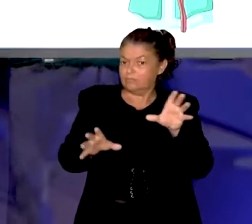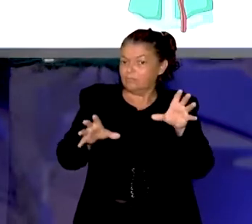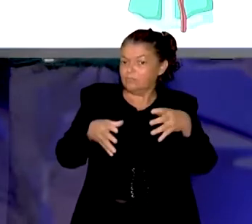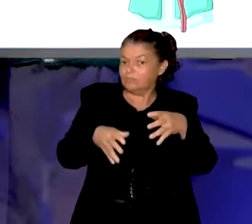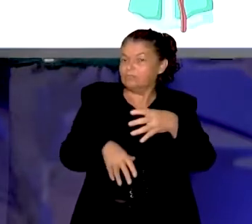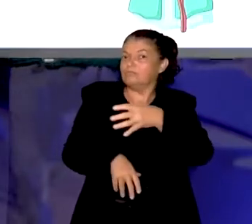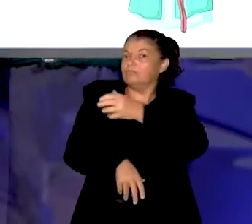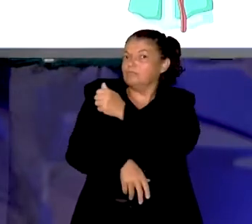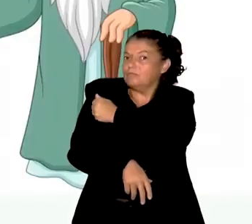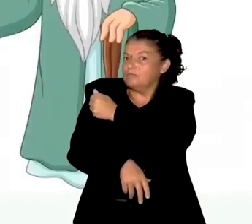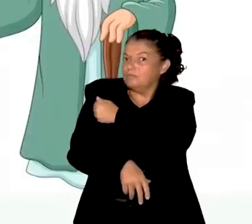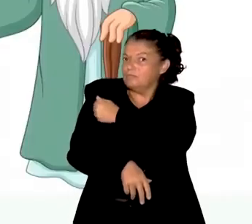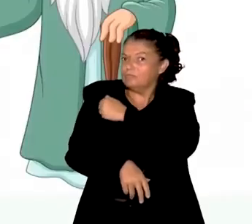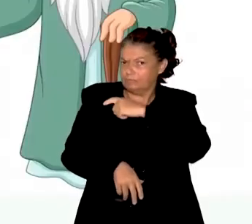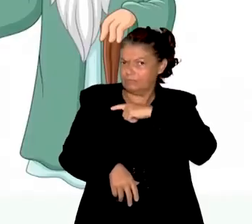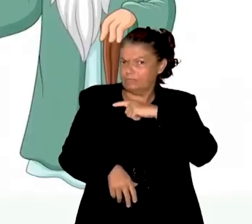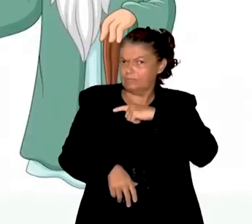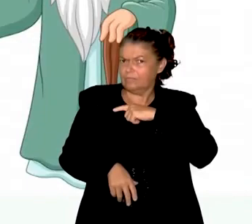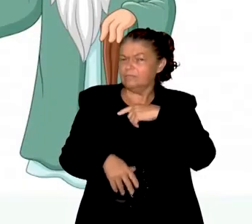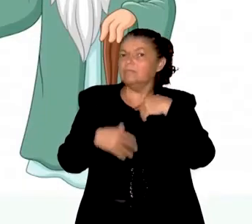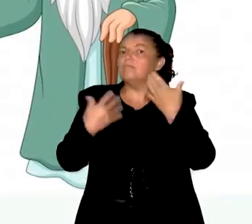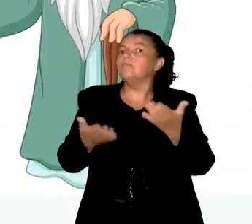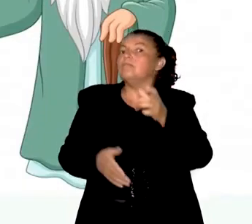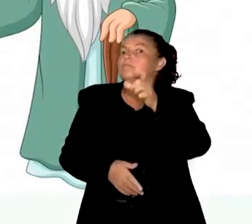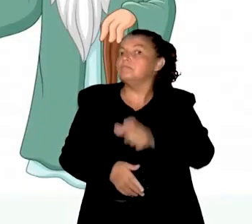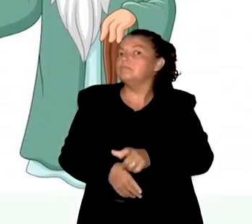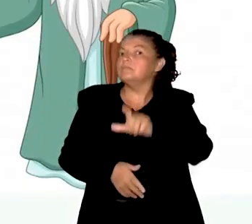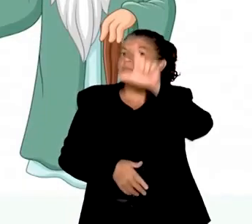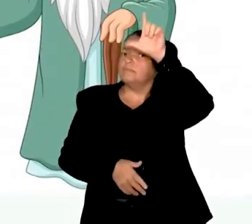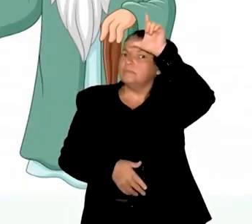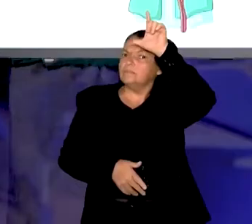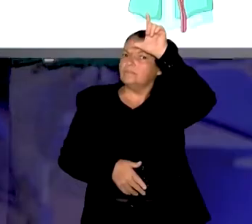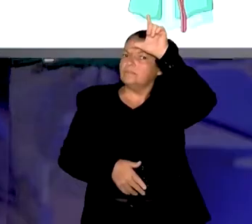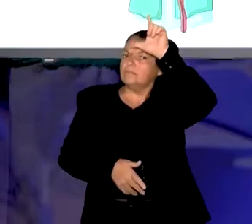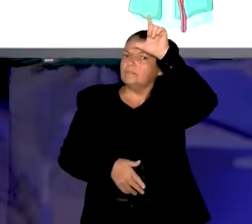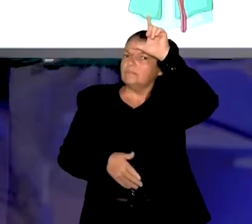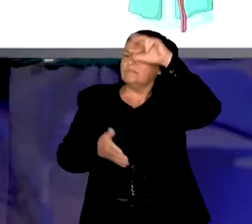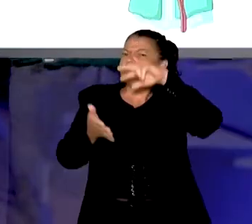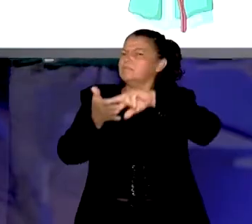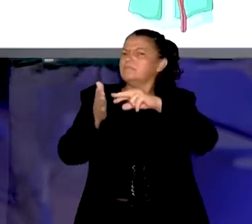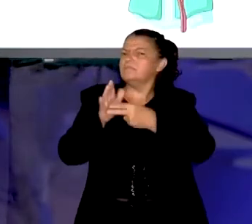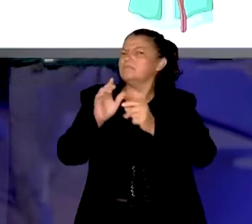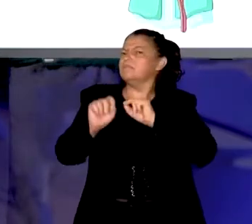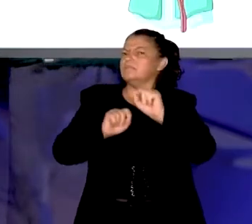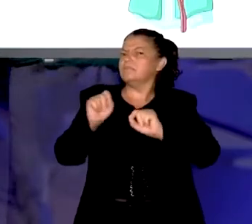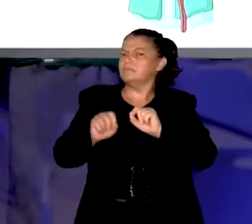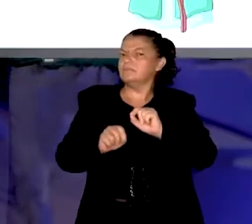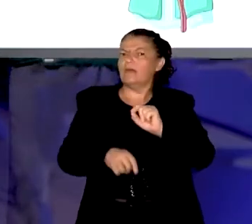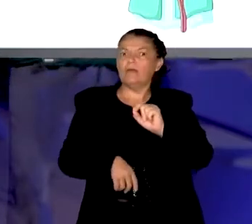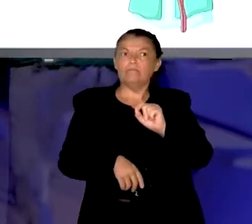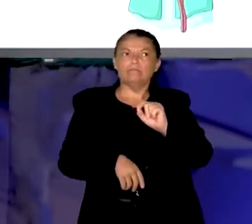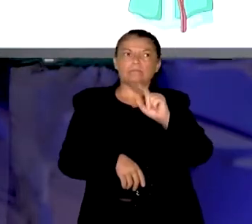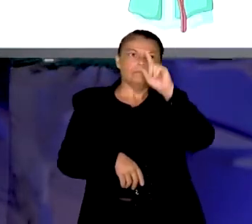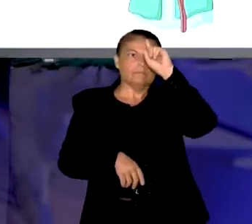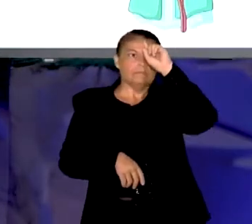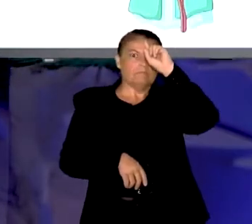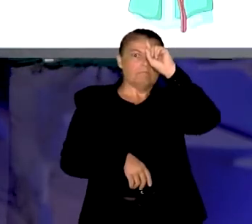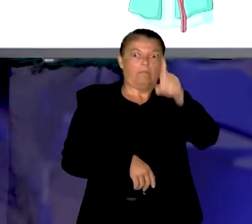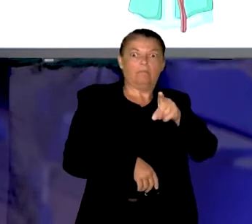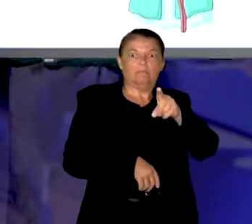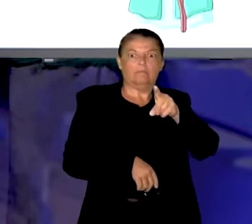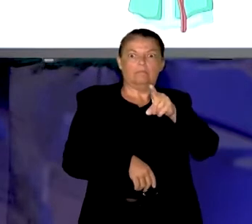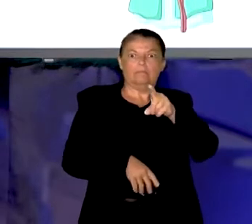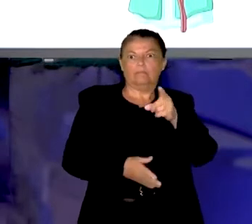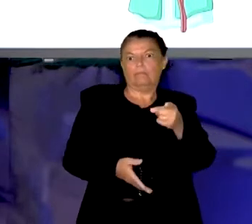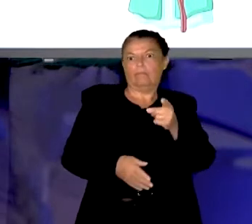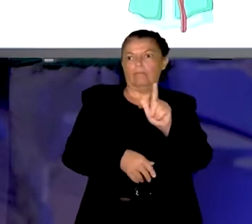quem é este líder? Será que é aquele que manda, que dá ordens, aquele que é chefe? Ou